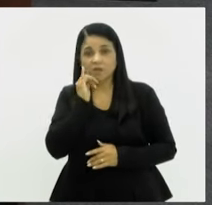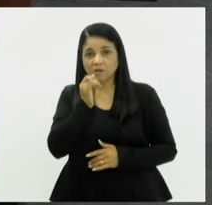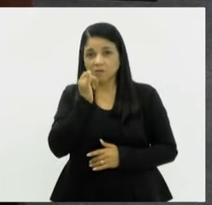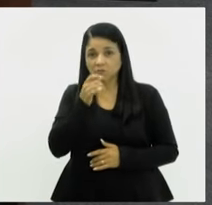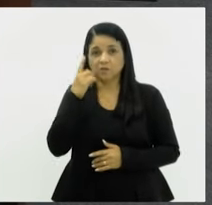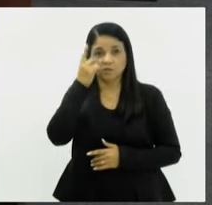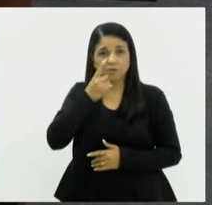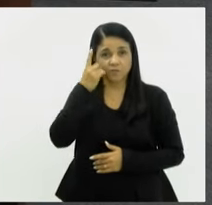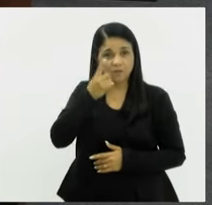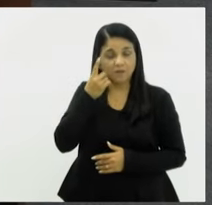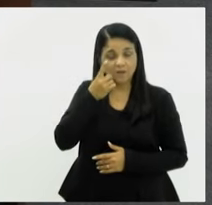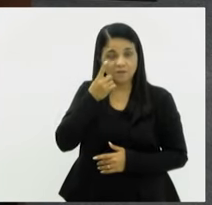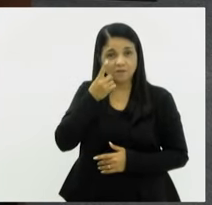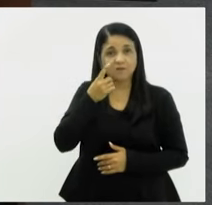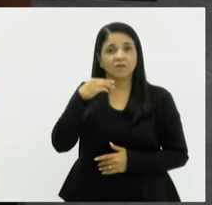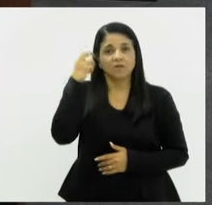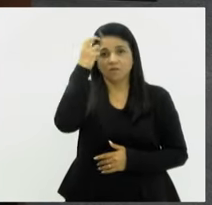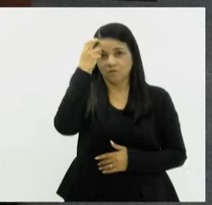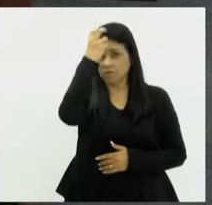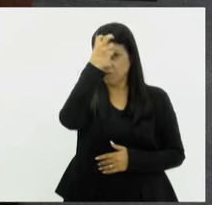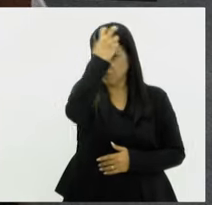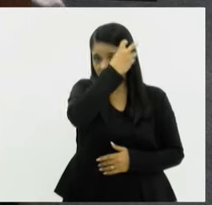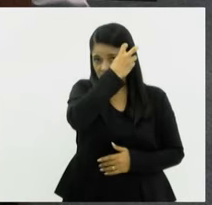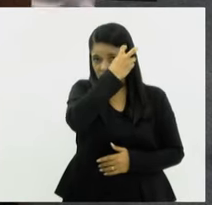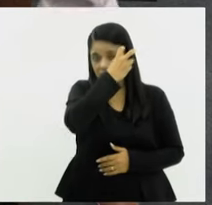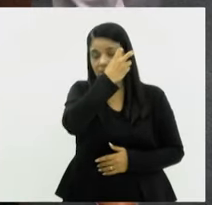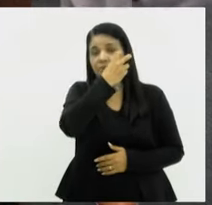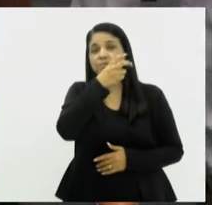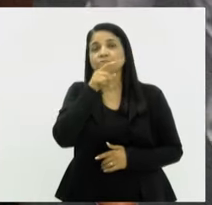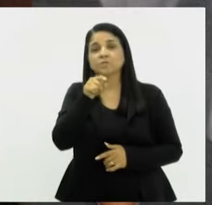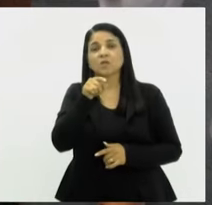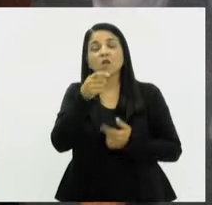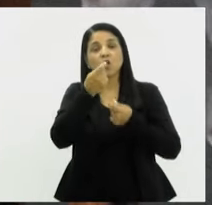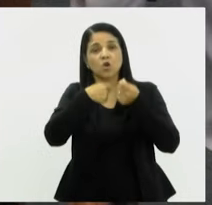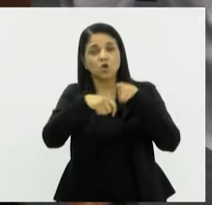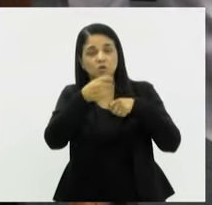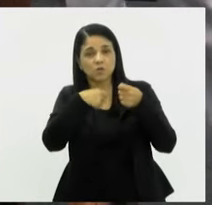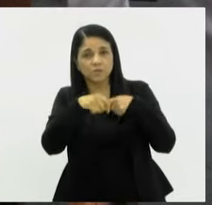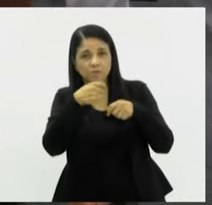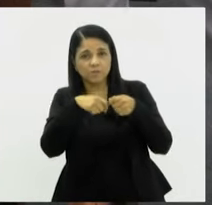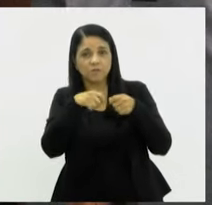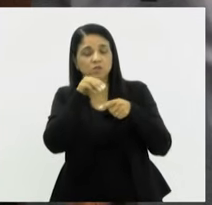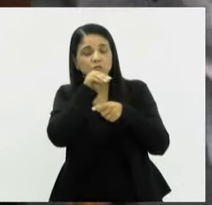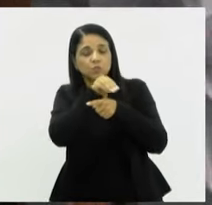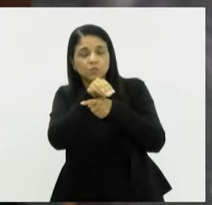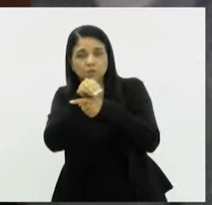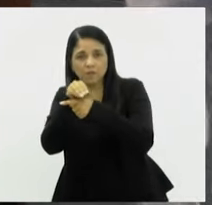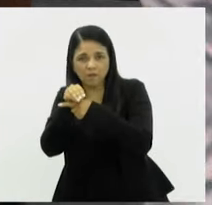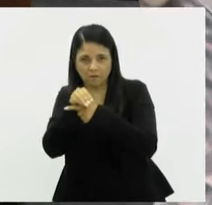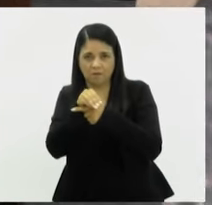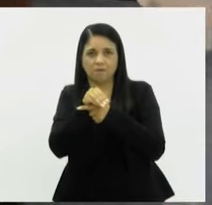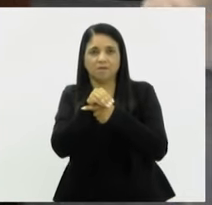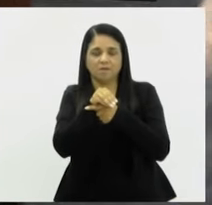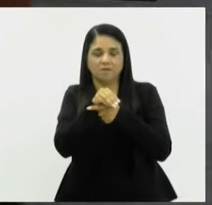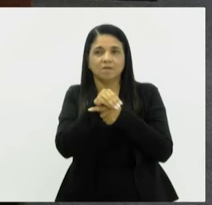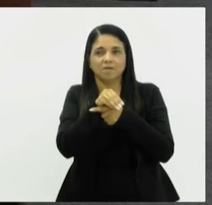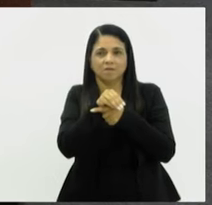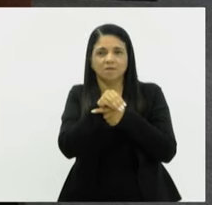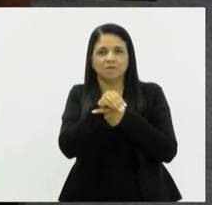a deputada Verônica Lima, que é a economia do cuidado.